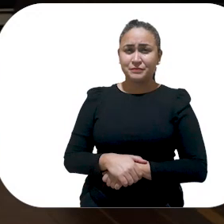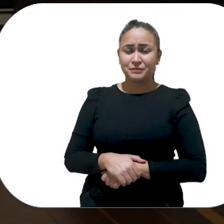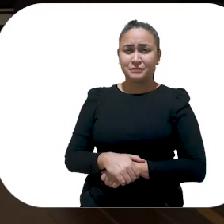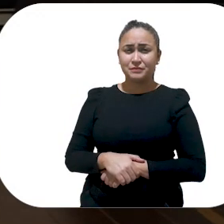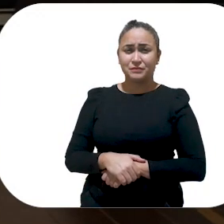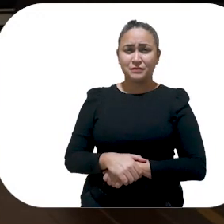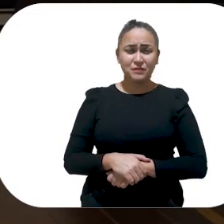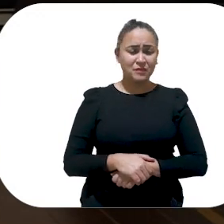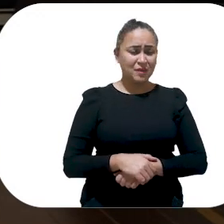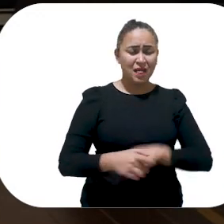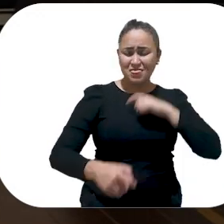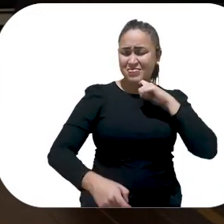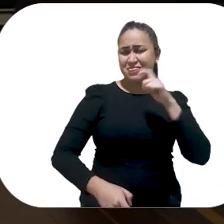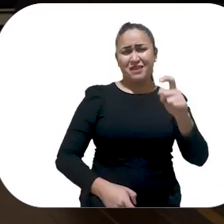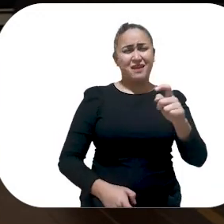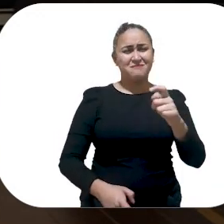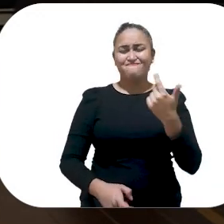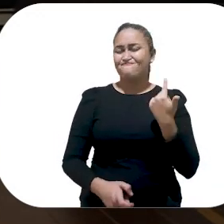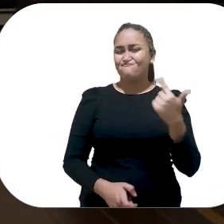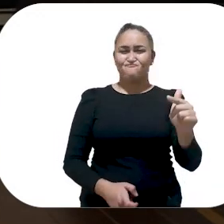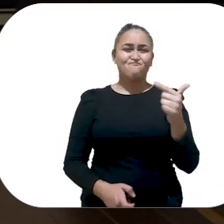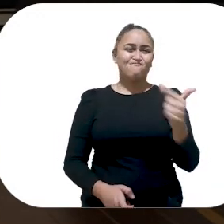não tem ninguém.